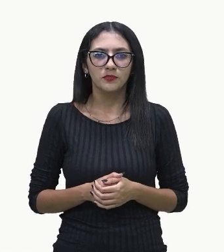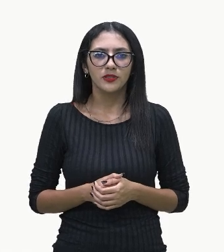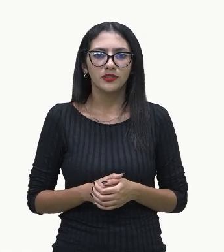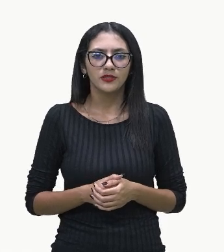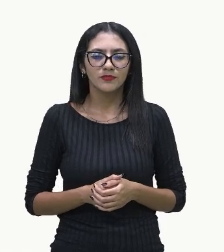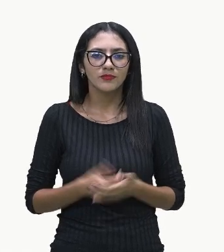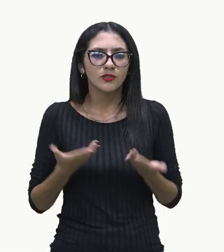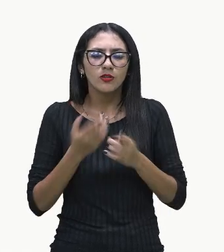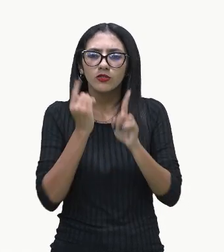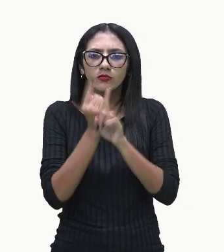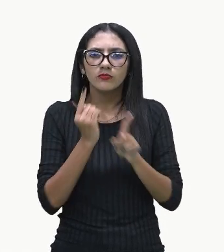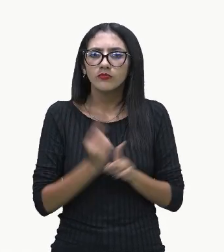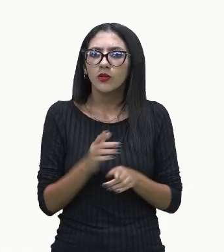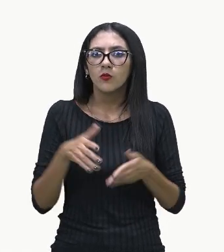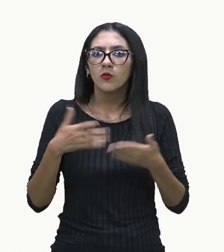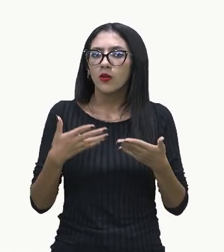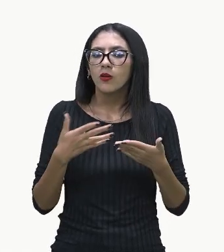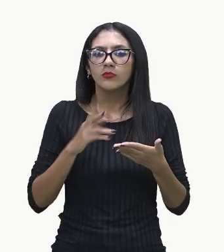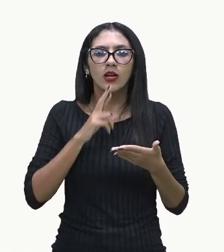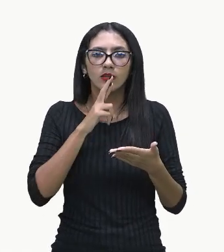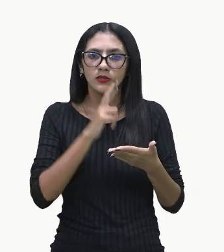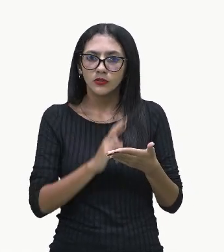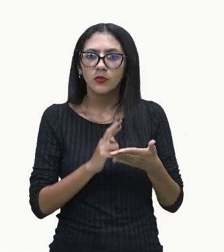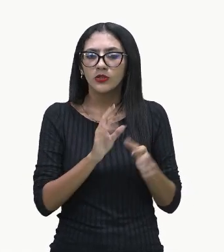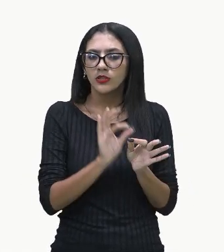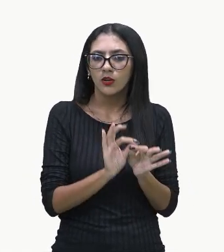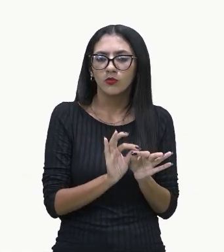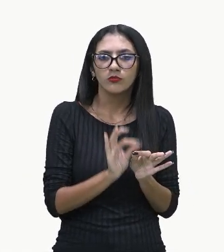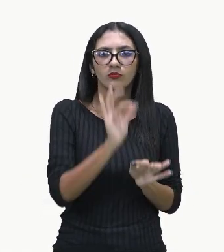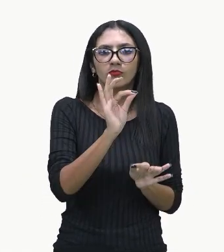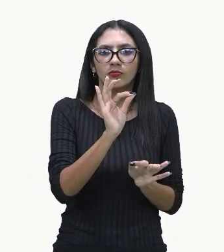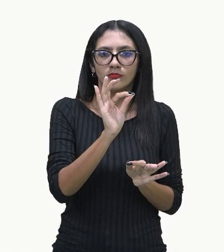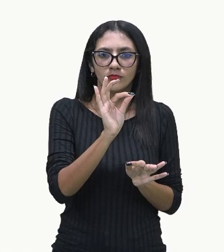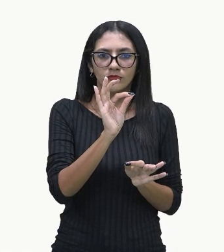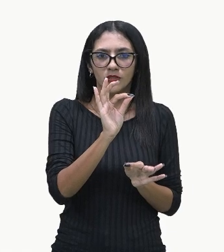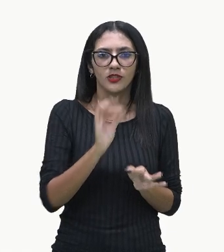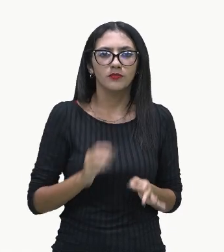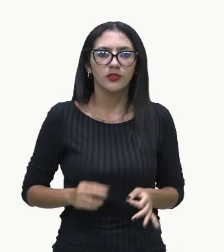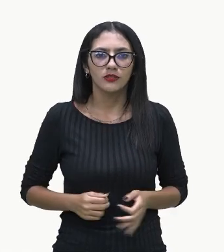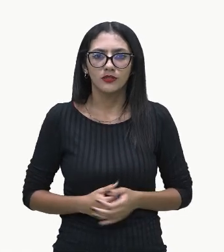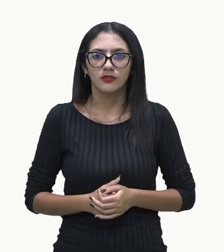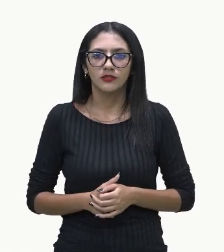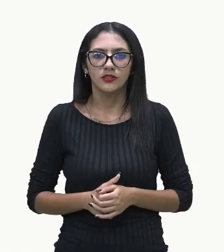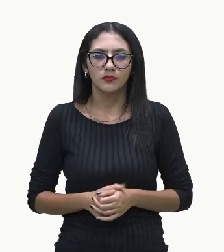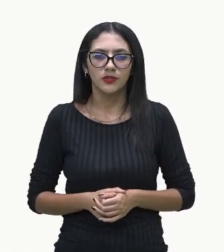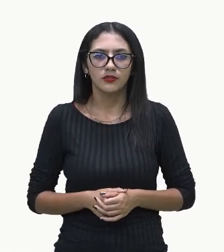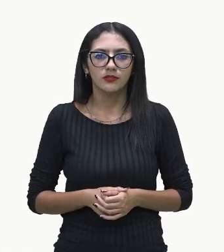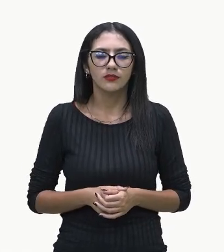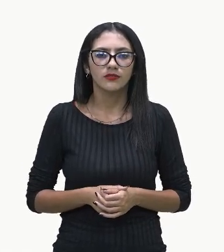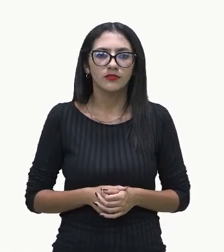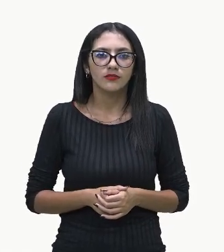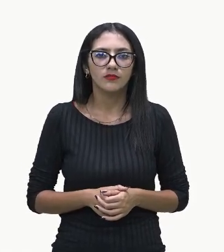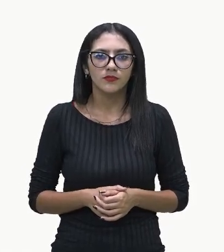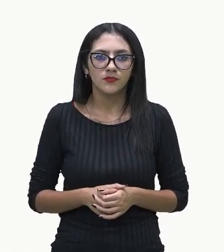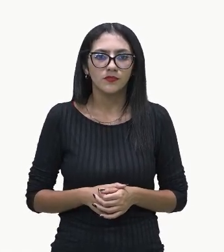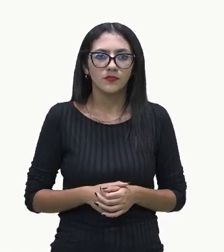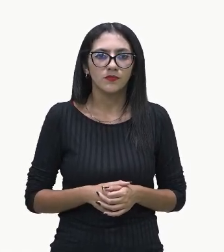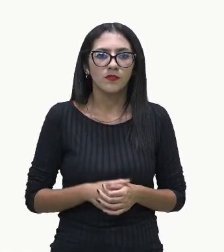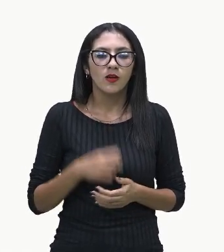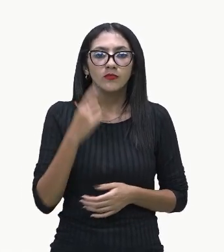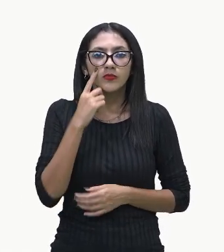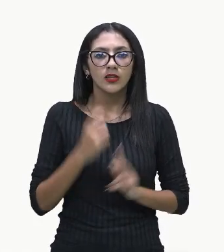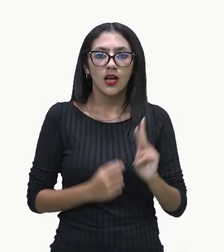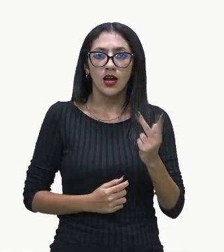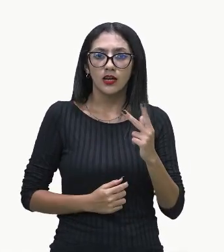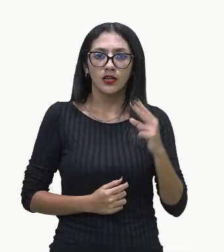vamos determinar? O valor da altura, não é? Que a alternativa A pede. A altura ao quadrado ali vai ser